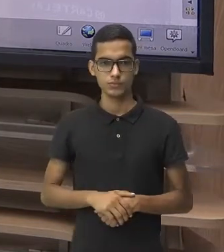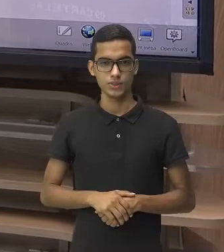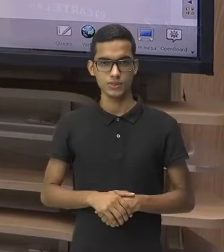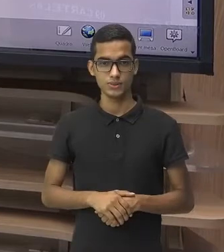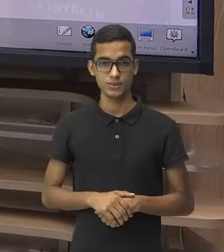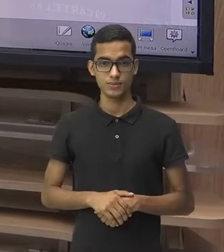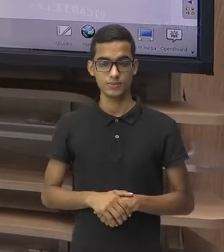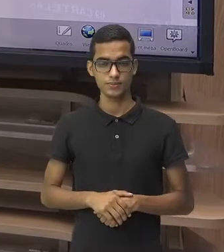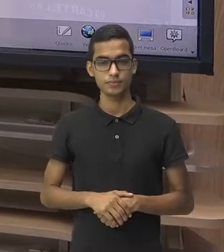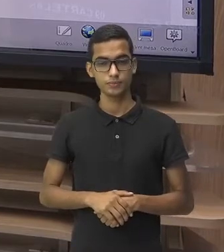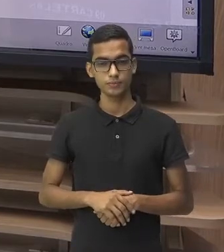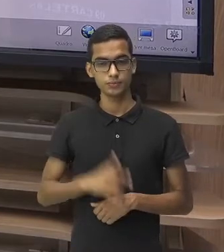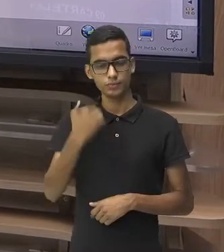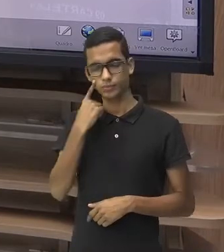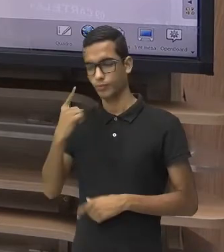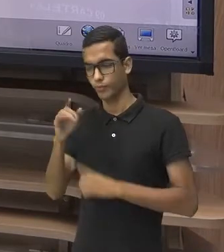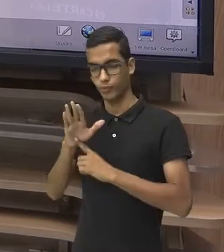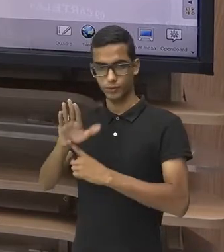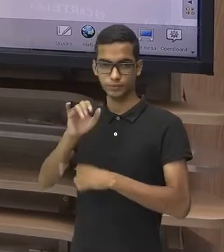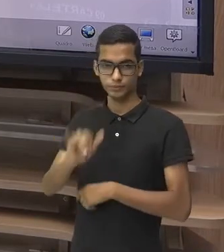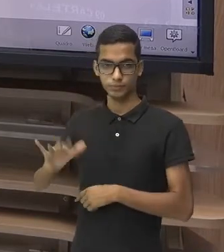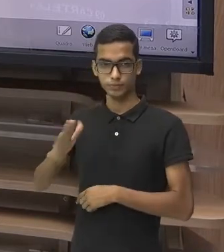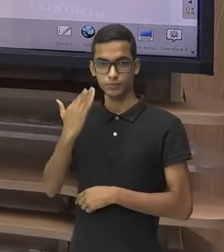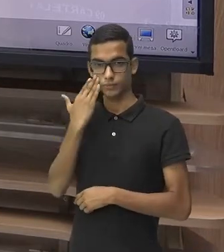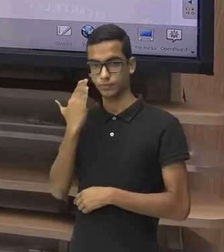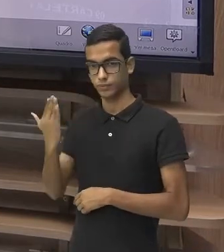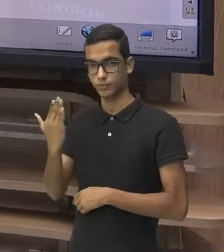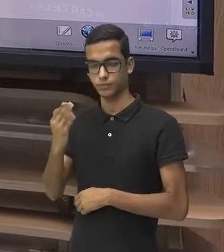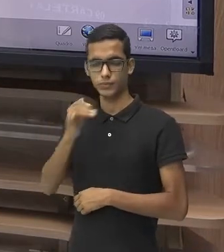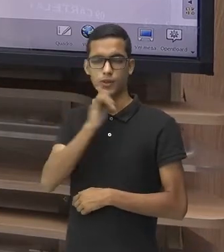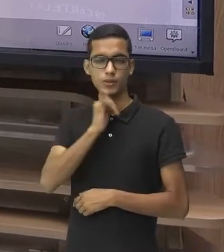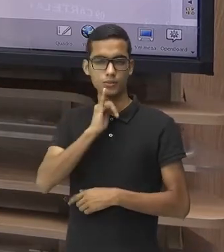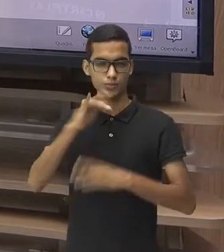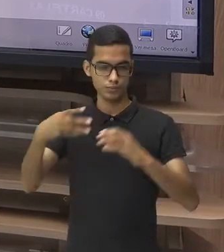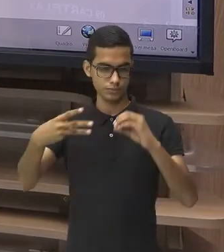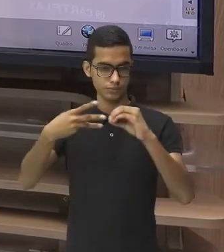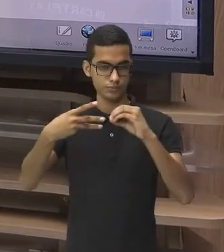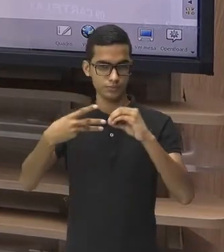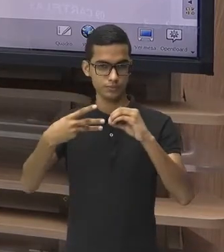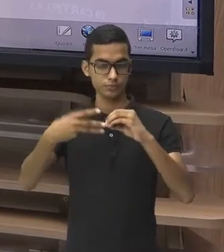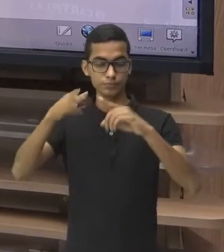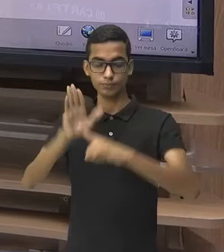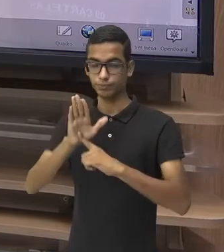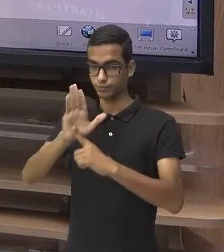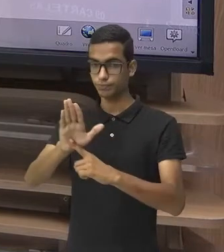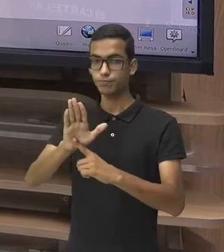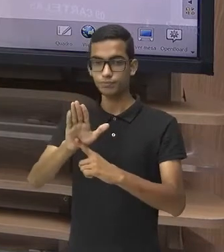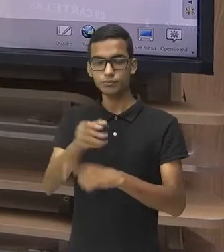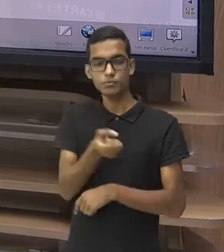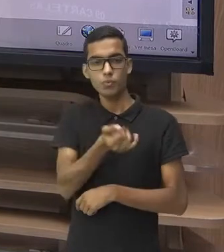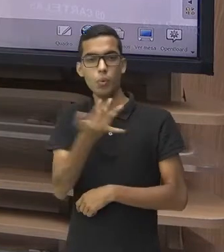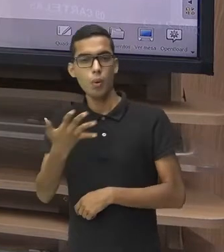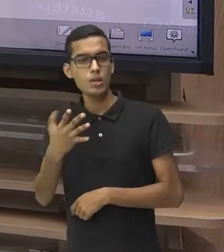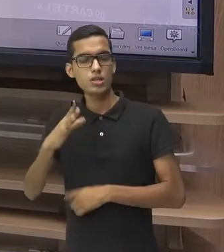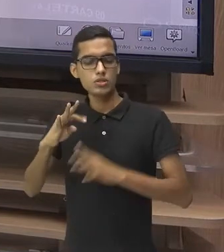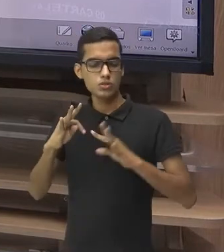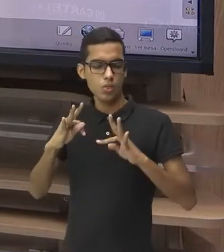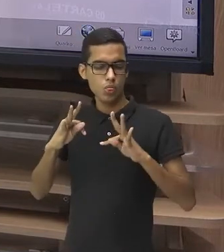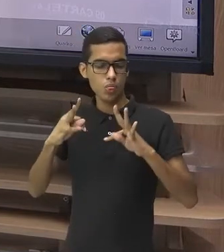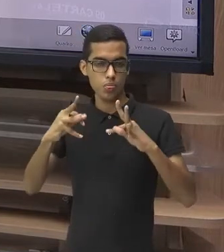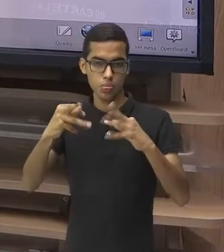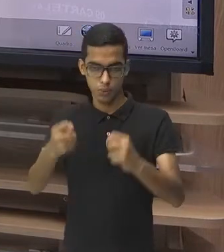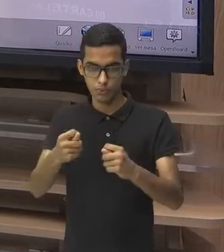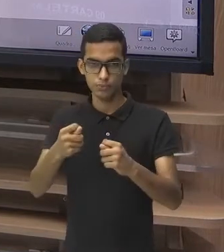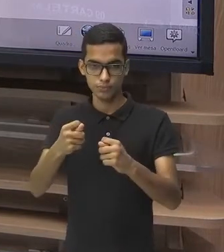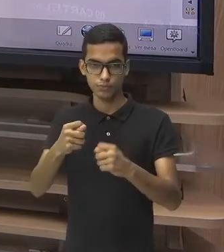cromossomos, como a gente observa aqui o exemplo de uma célula, tá? Que apresenta ali a quantidade total de cromossomos.